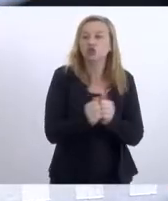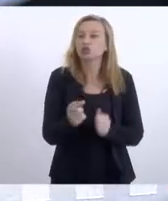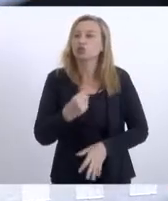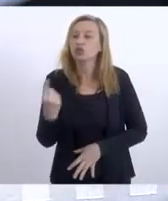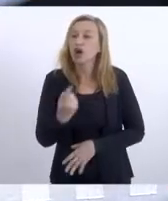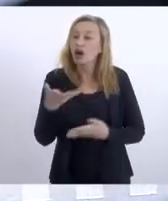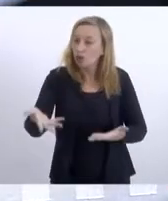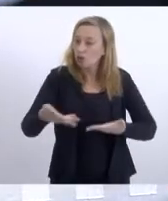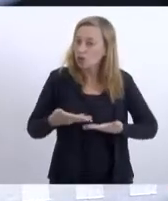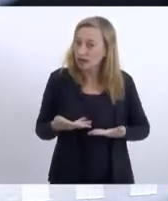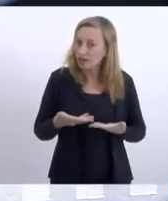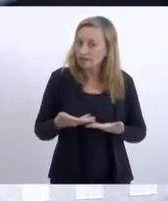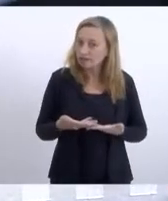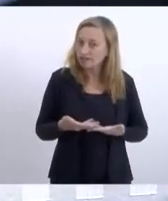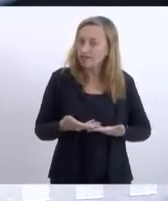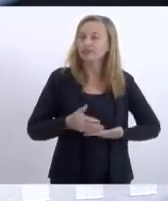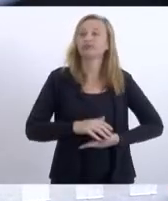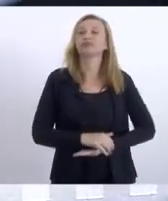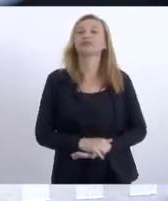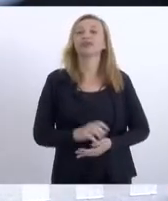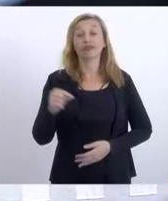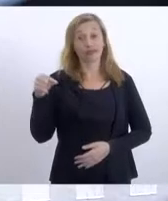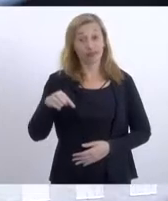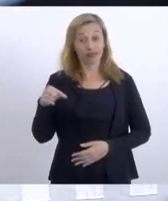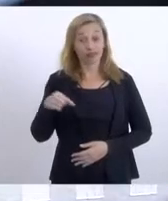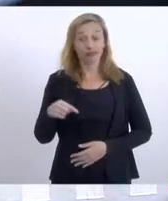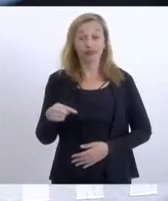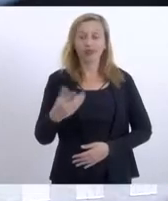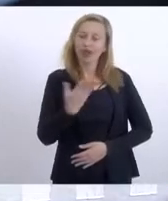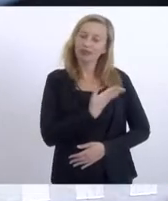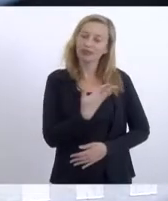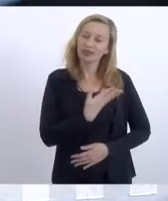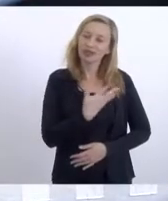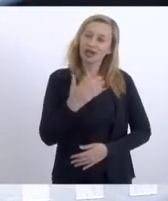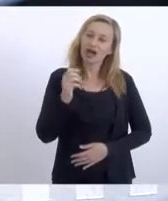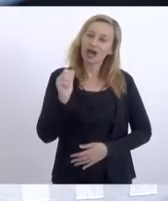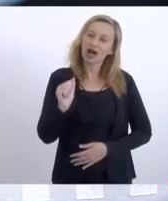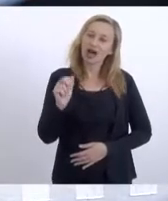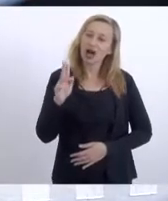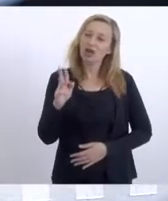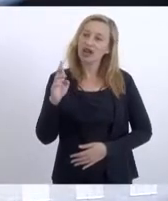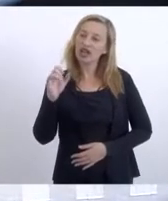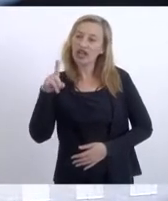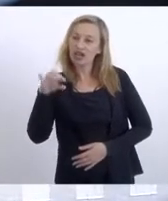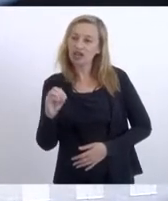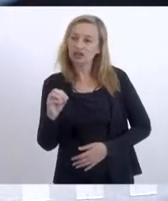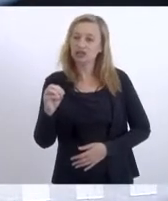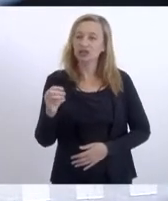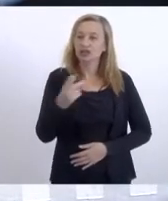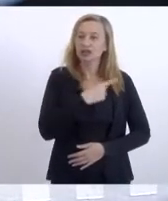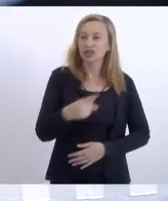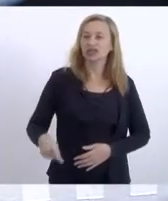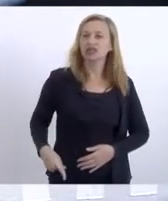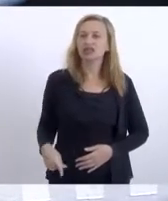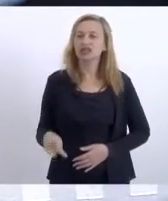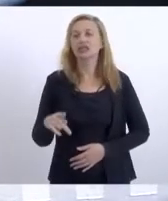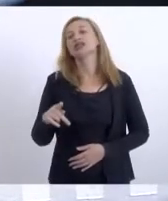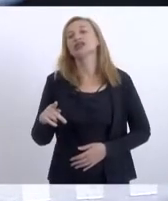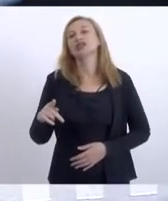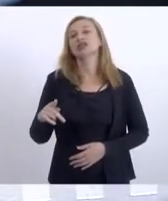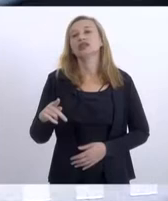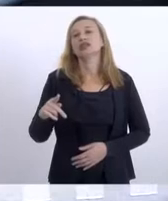Quero convidar para estar aqui o nosso amigo Aureliano Brum, presidente da Associação Afri Rio